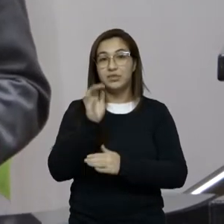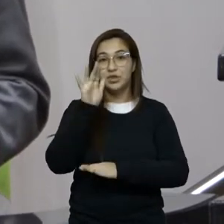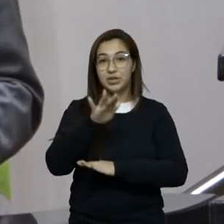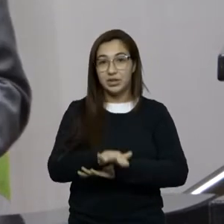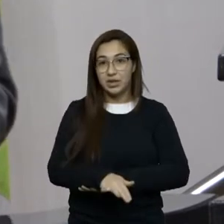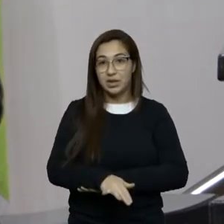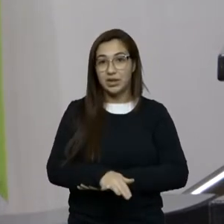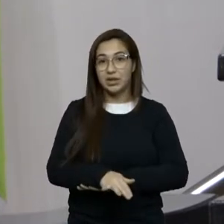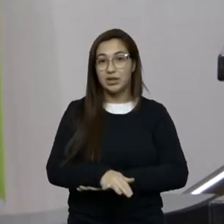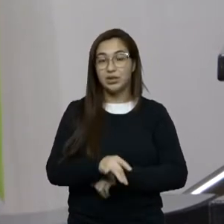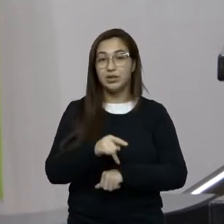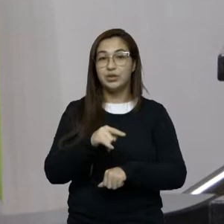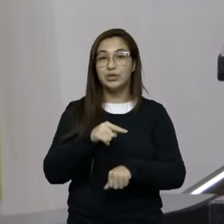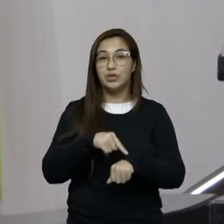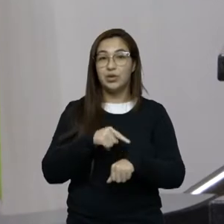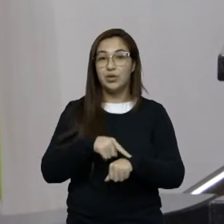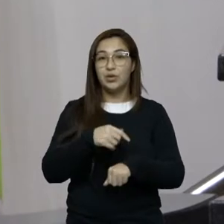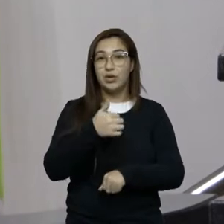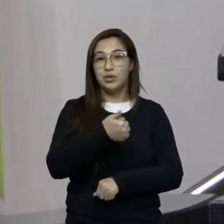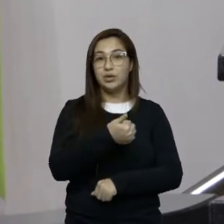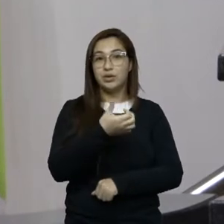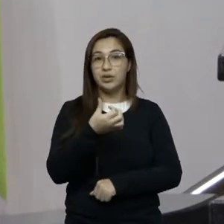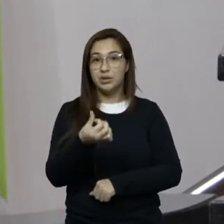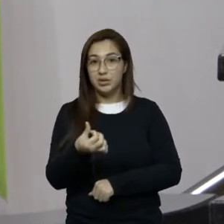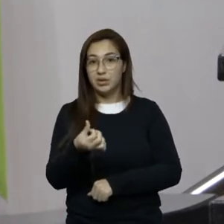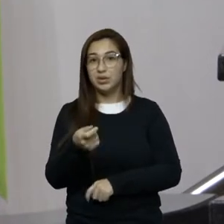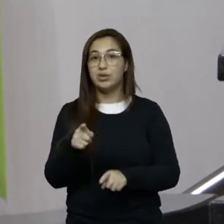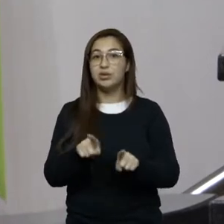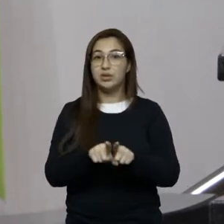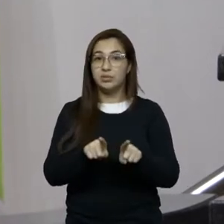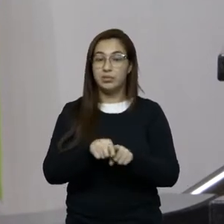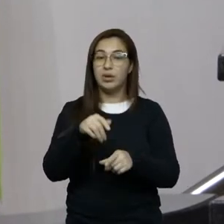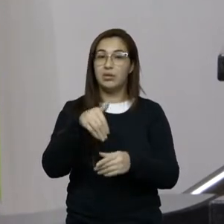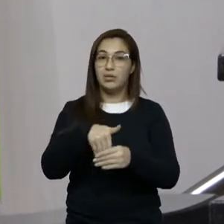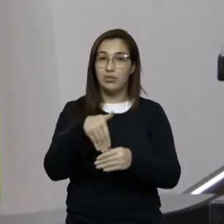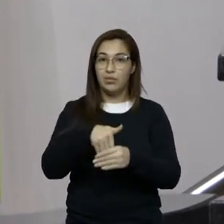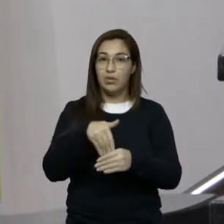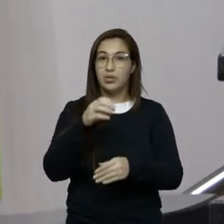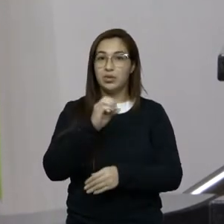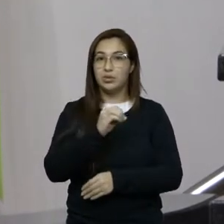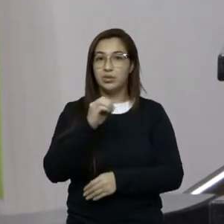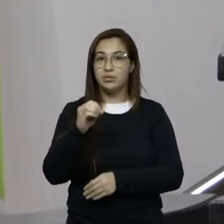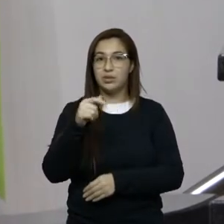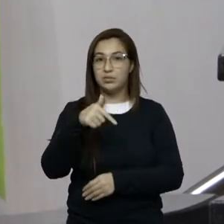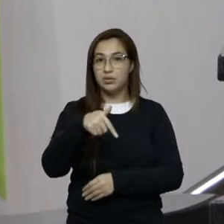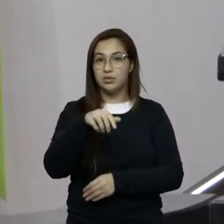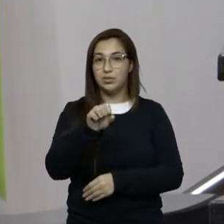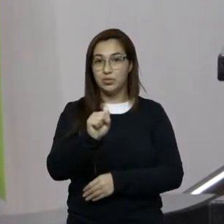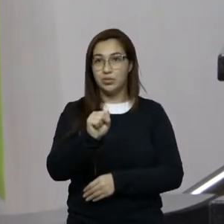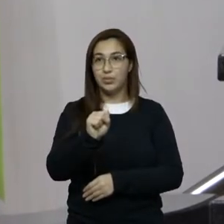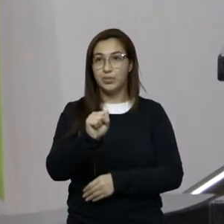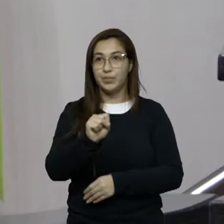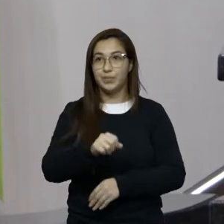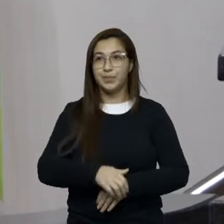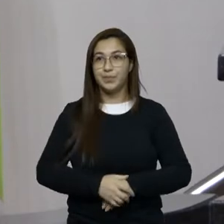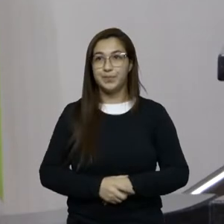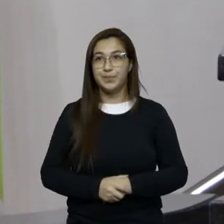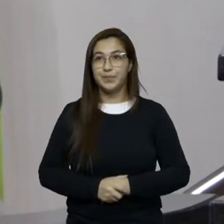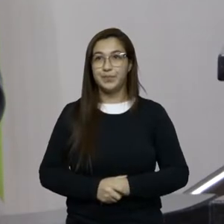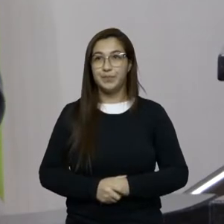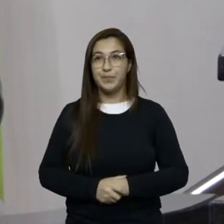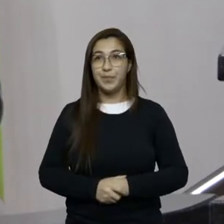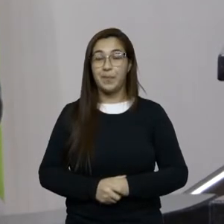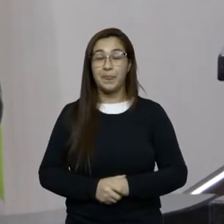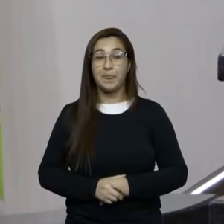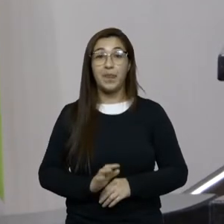das 16 horas na hora do dia dever-se-ia também votar o projeto de lei 0078 e foi